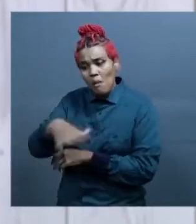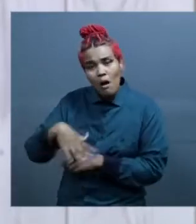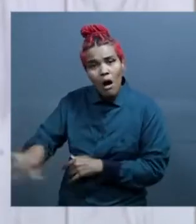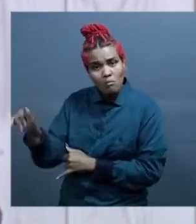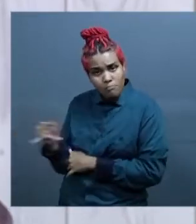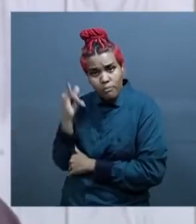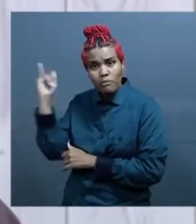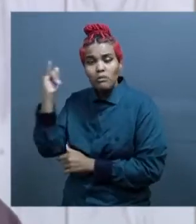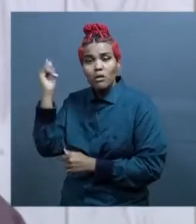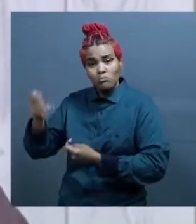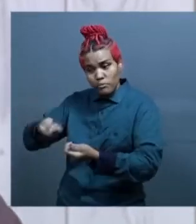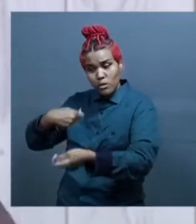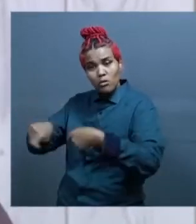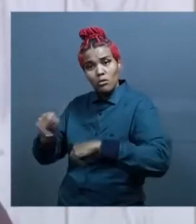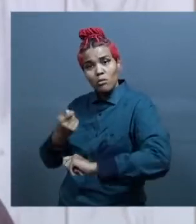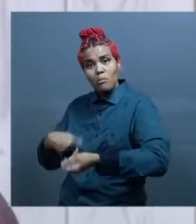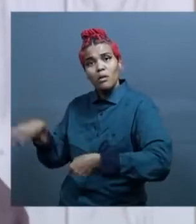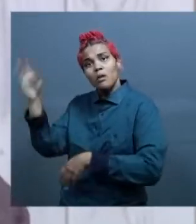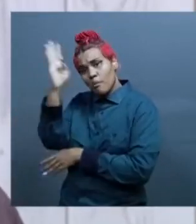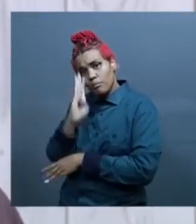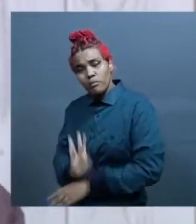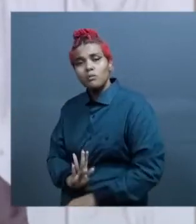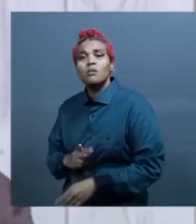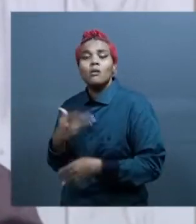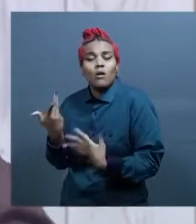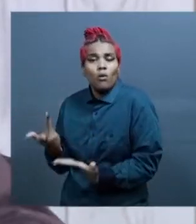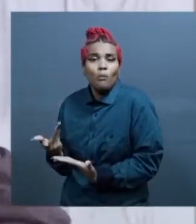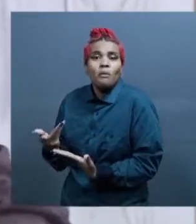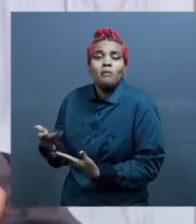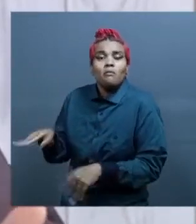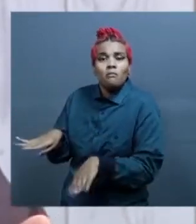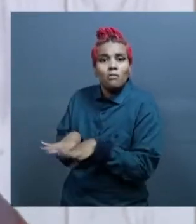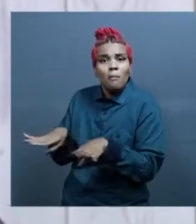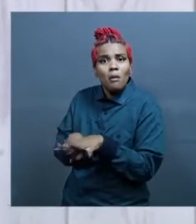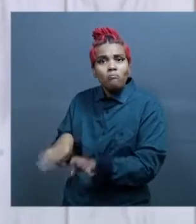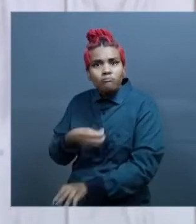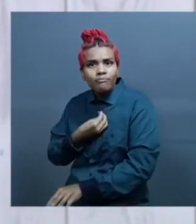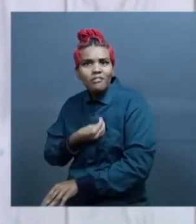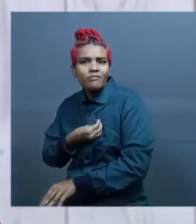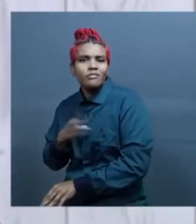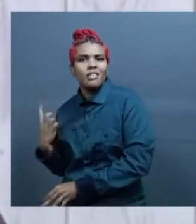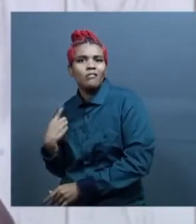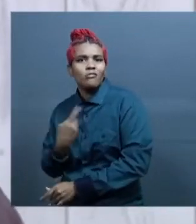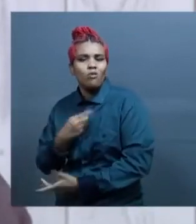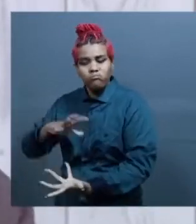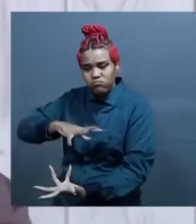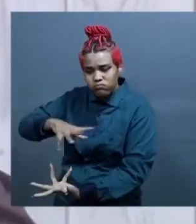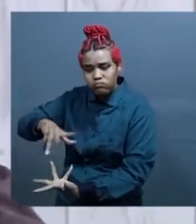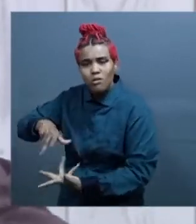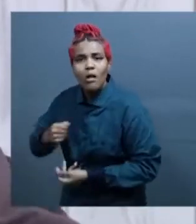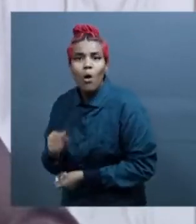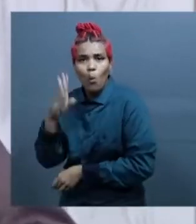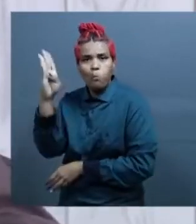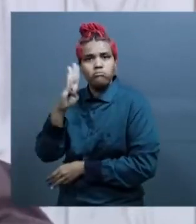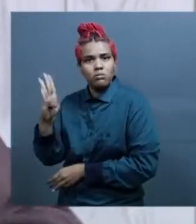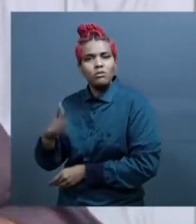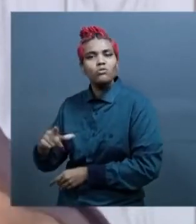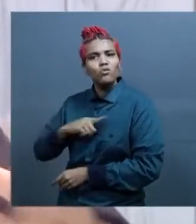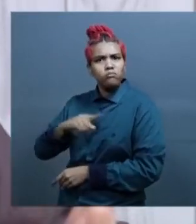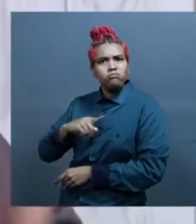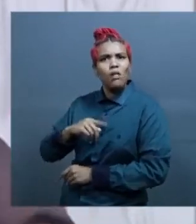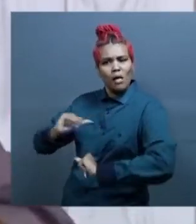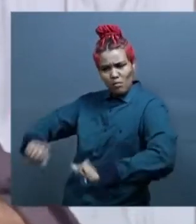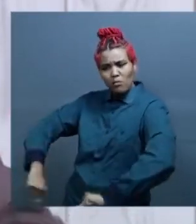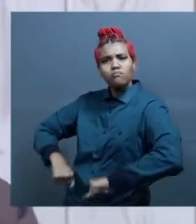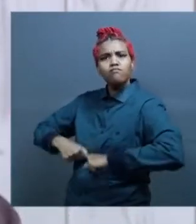é um setor importante no nosso país e é um setor importante para a nossa vida aqui na terra e o brasil tem esse potencial não só o brasil mas a américa